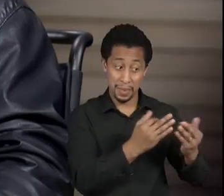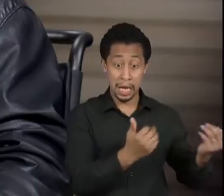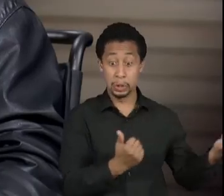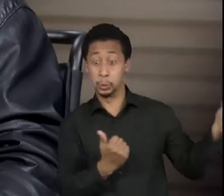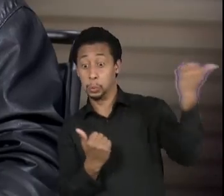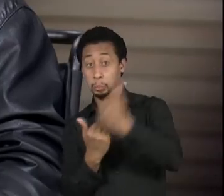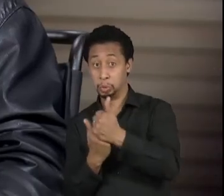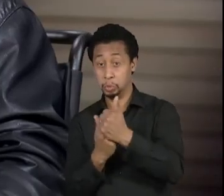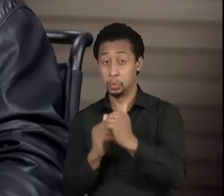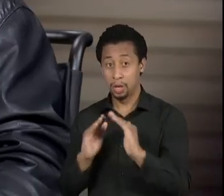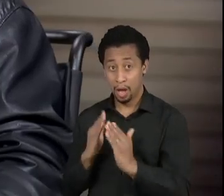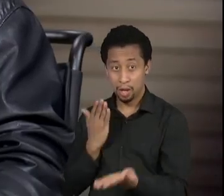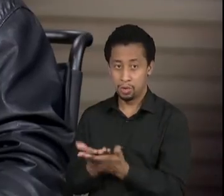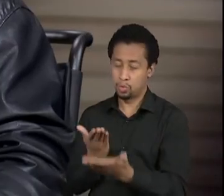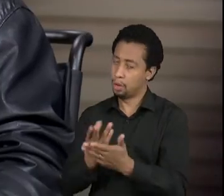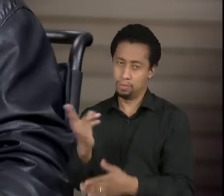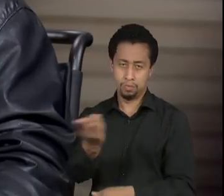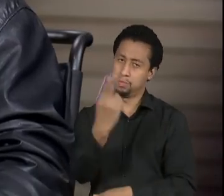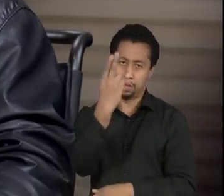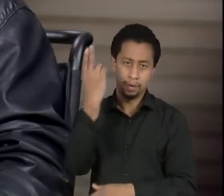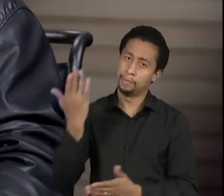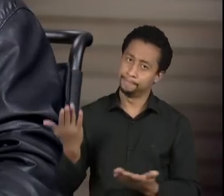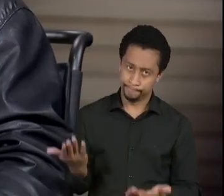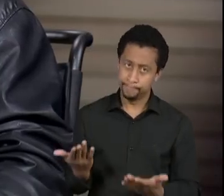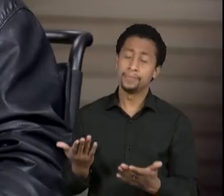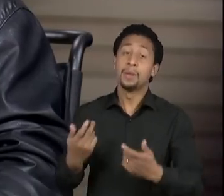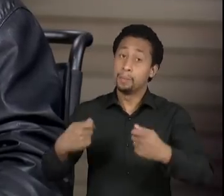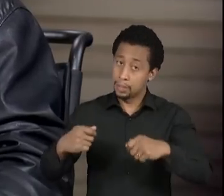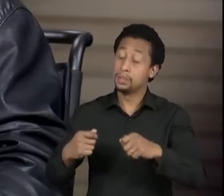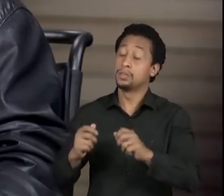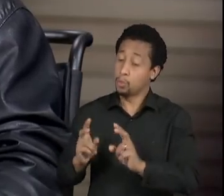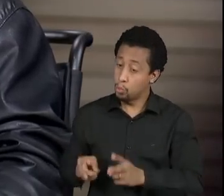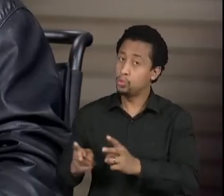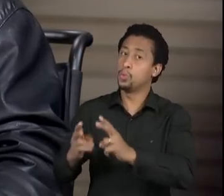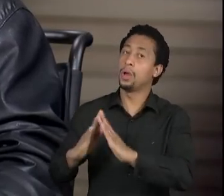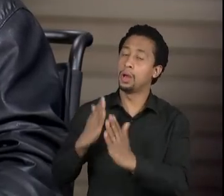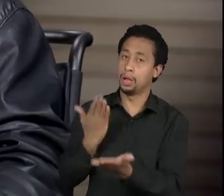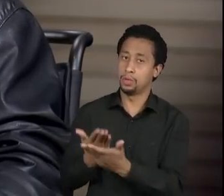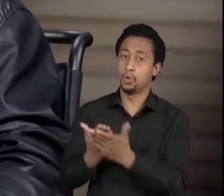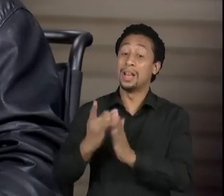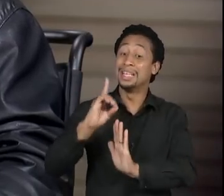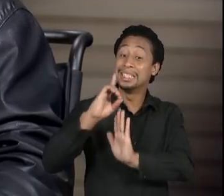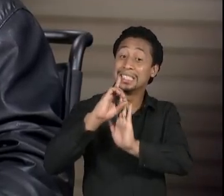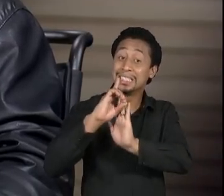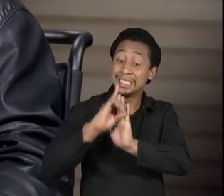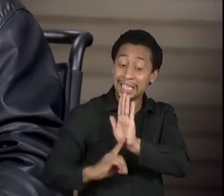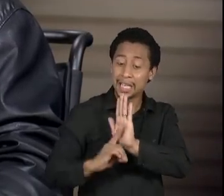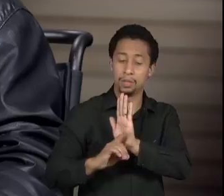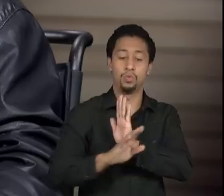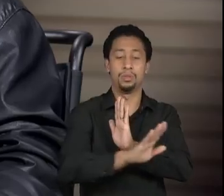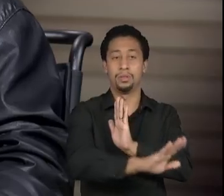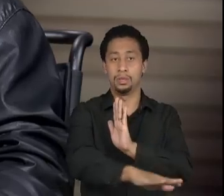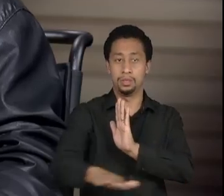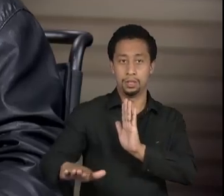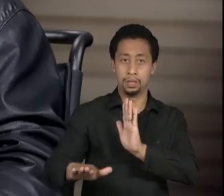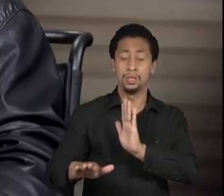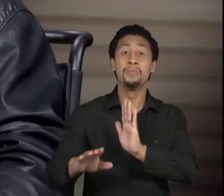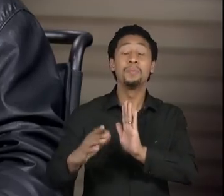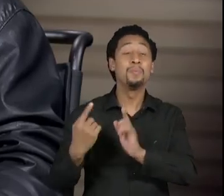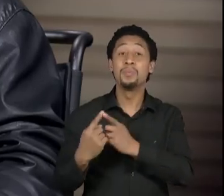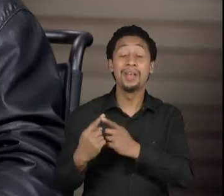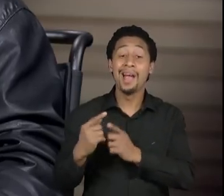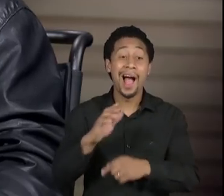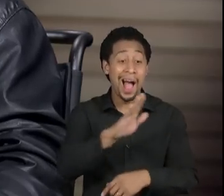vários aspectos que não podem ser desprezados. E aí o meu ponto, como um direito da criança, a criança não pode ser privada dessa